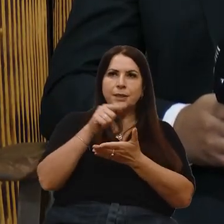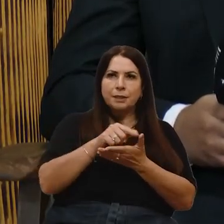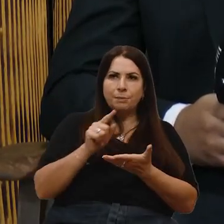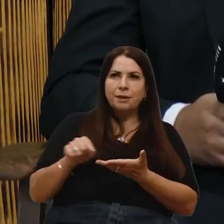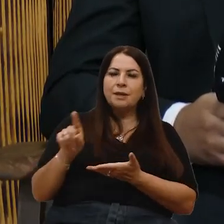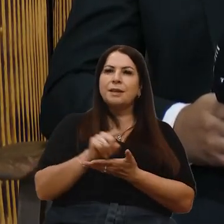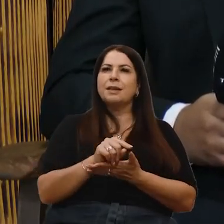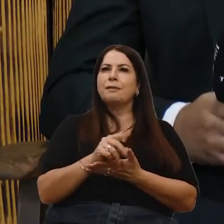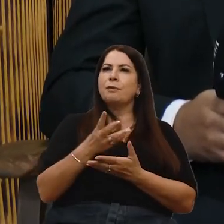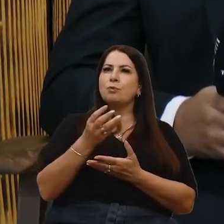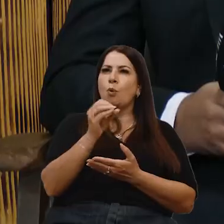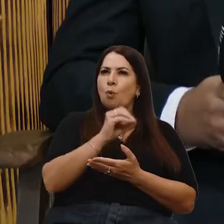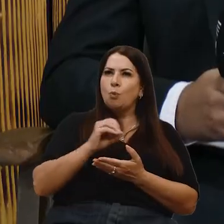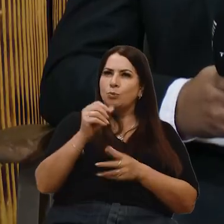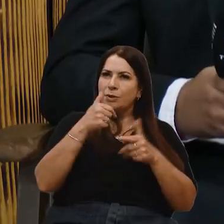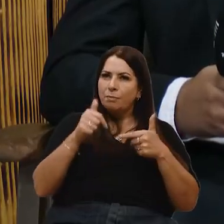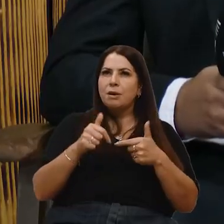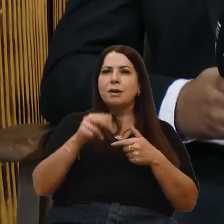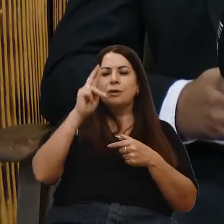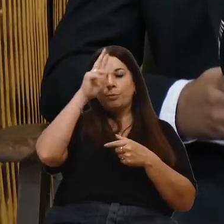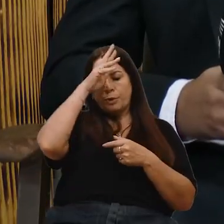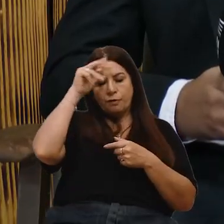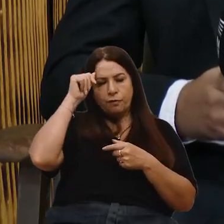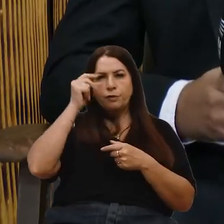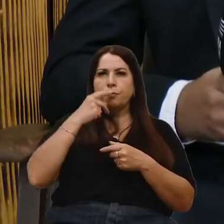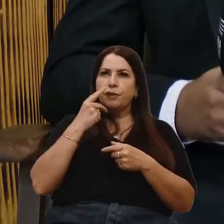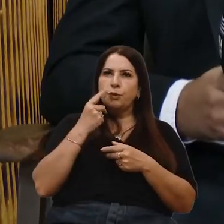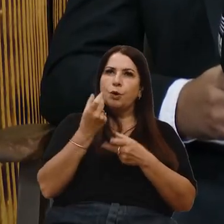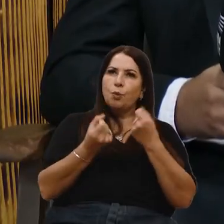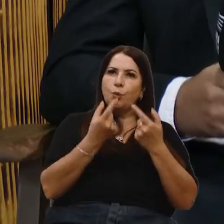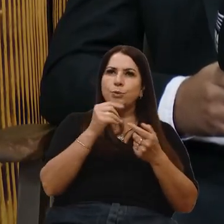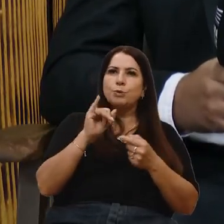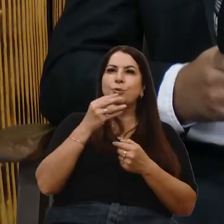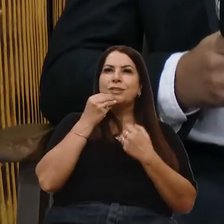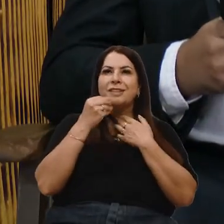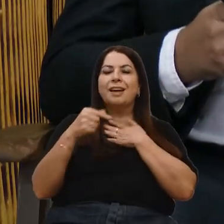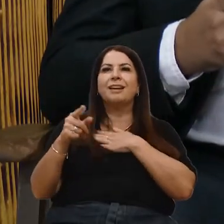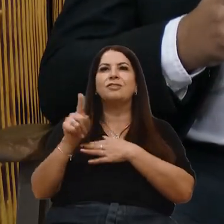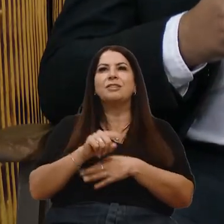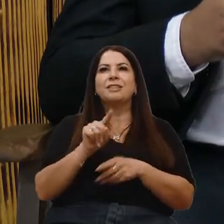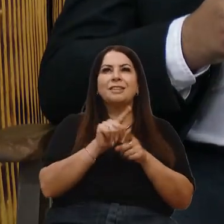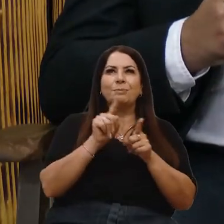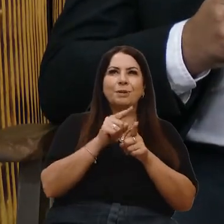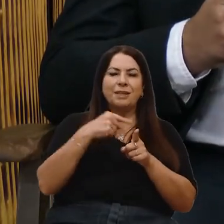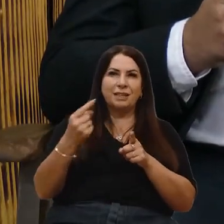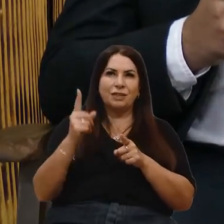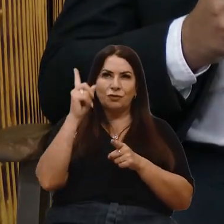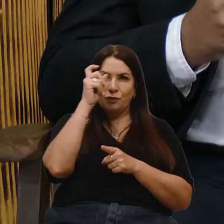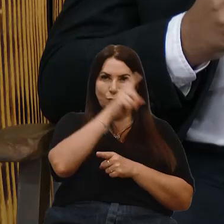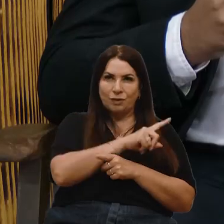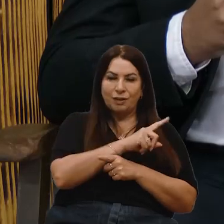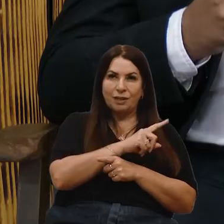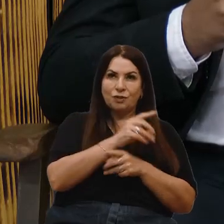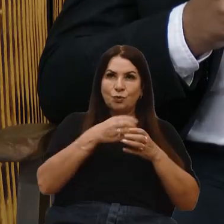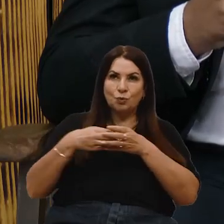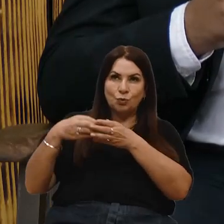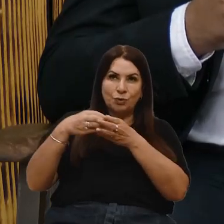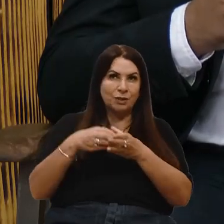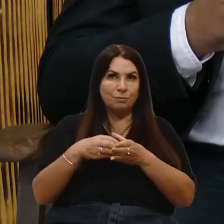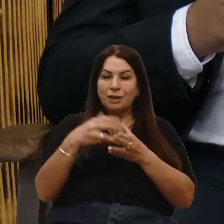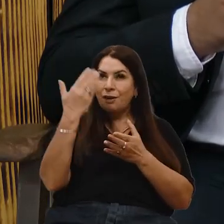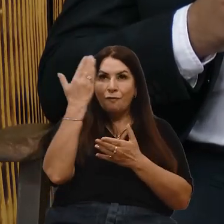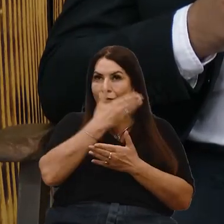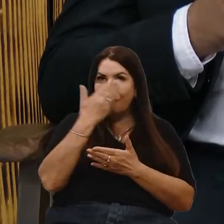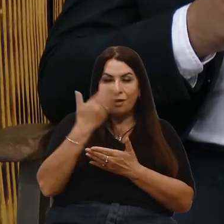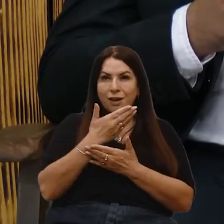Felipe Grammelmaier vem fazendo um baita trabalho, o prefeito também comentou em algumas oportunidades que a dificuldade do turismo em Caxias muitas